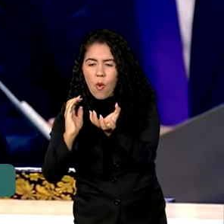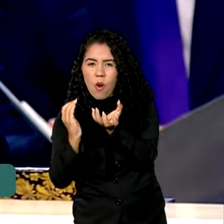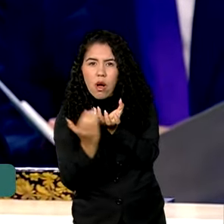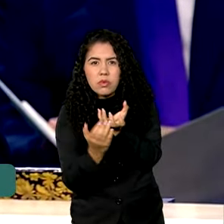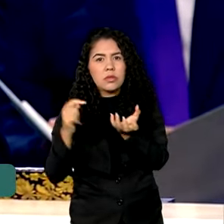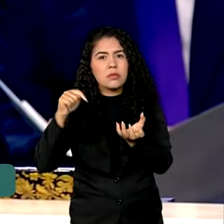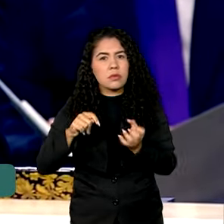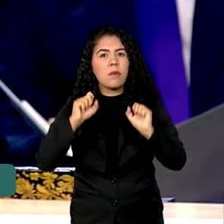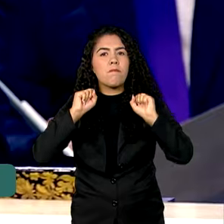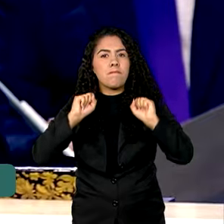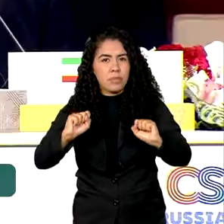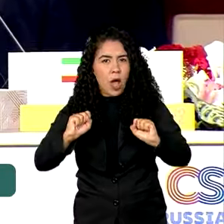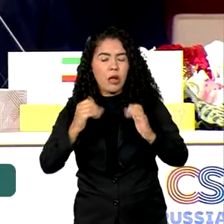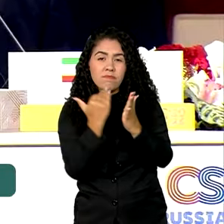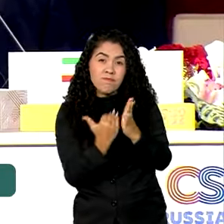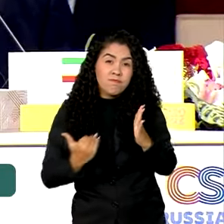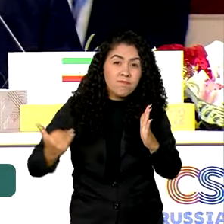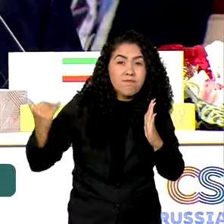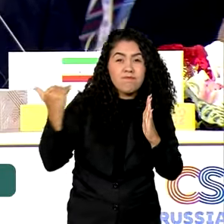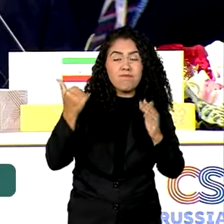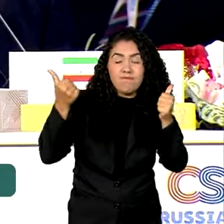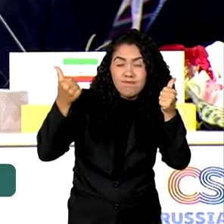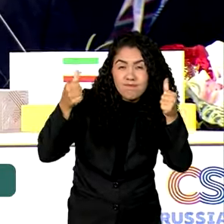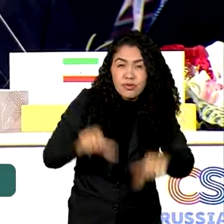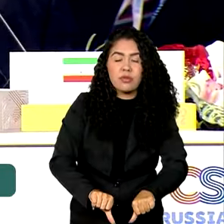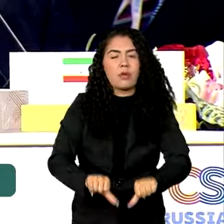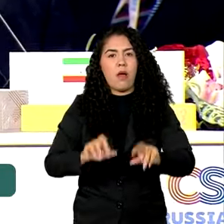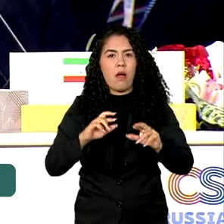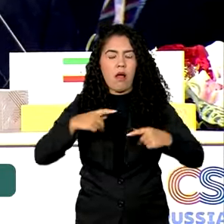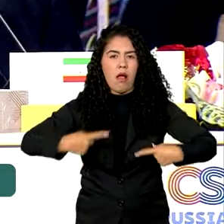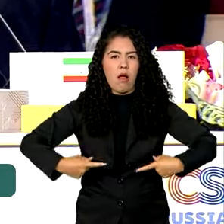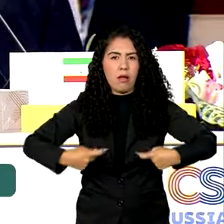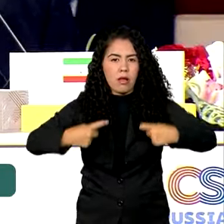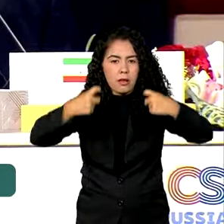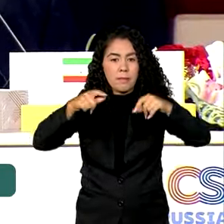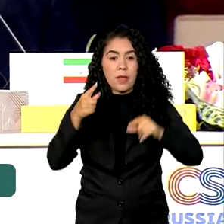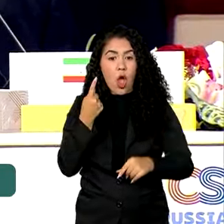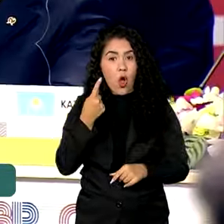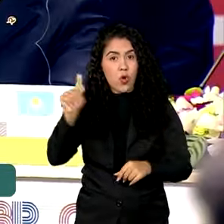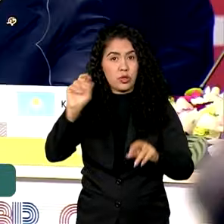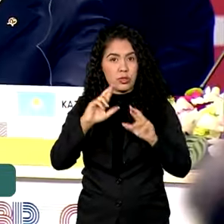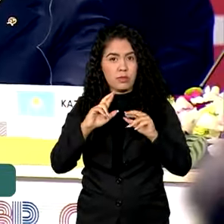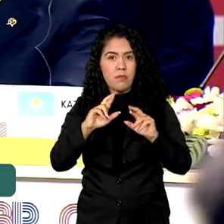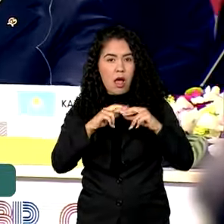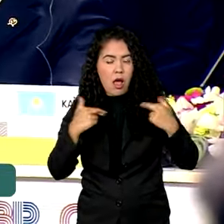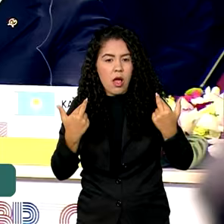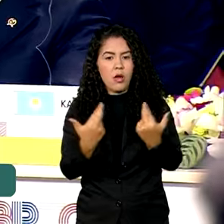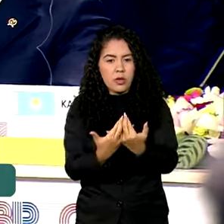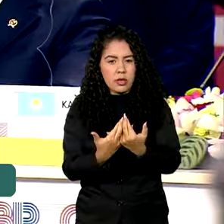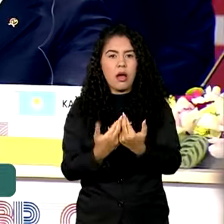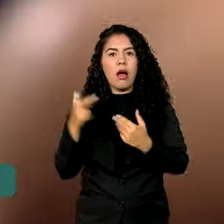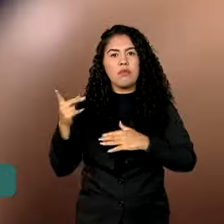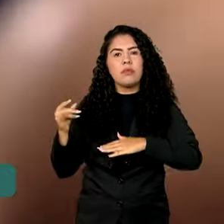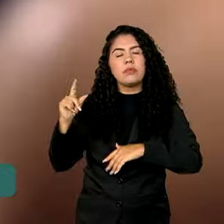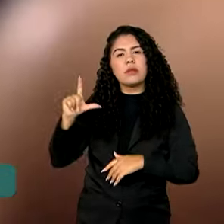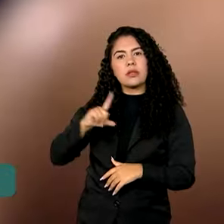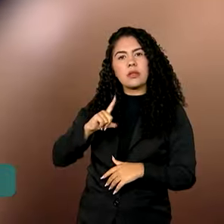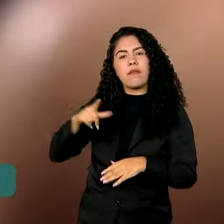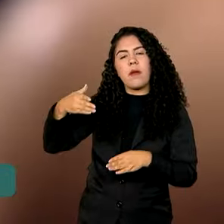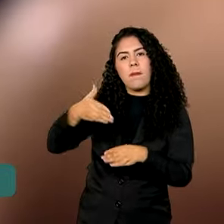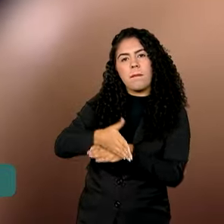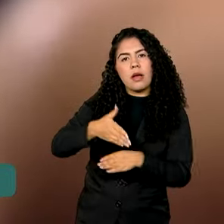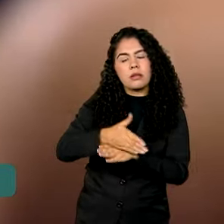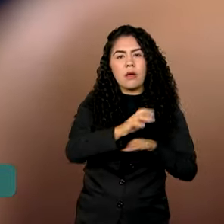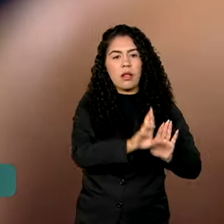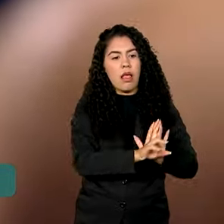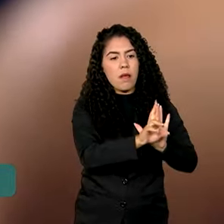uma guerra em grande escala. A última reunião da cúpula, na cidade russa de Kazan, contou com a participação de representantes